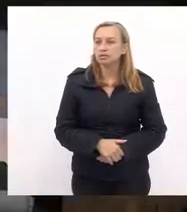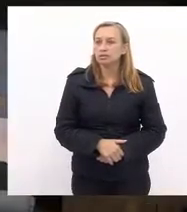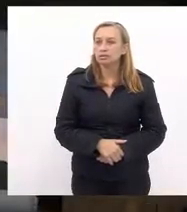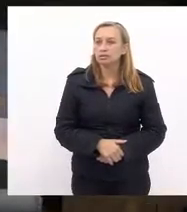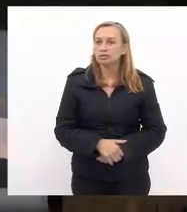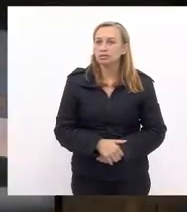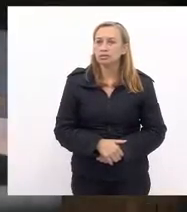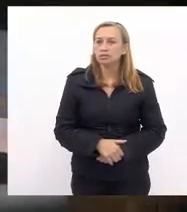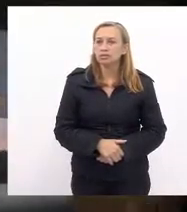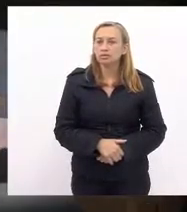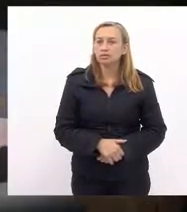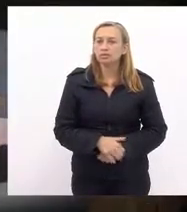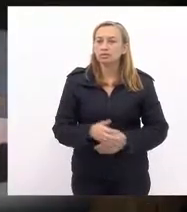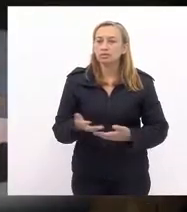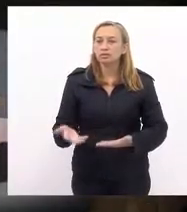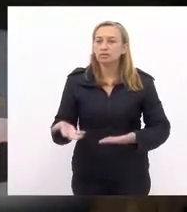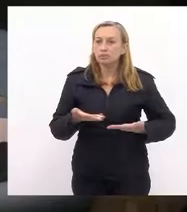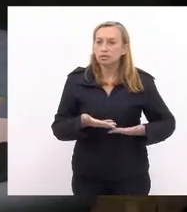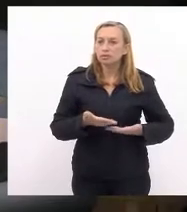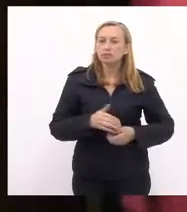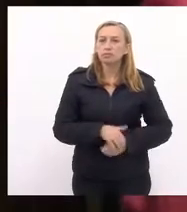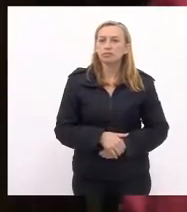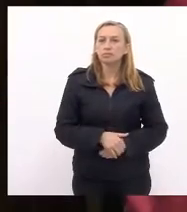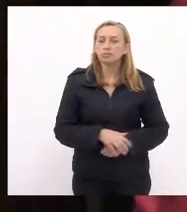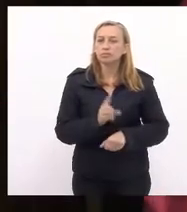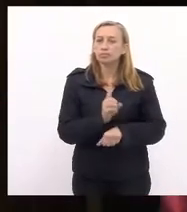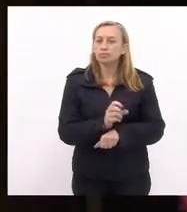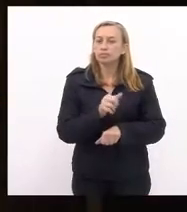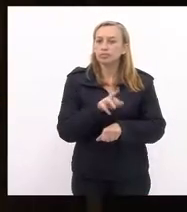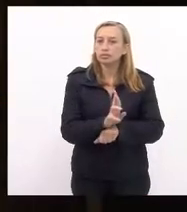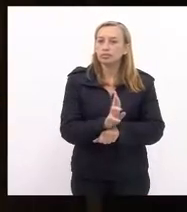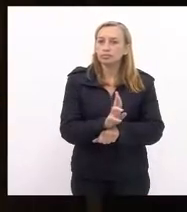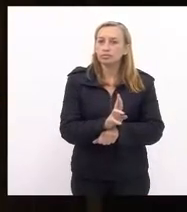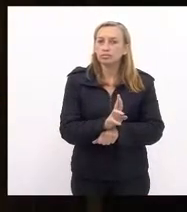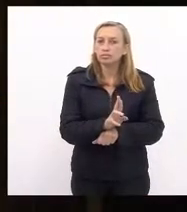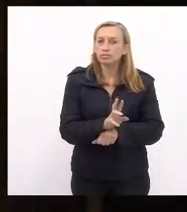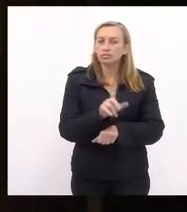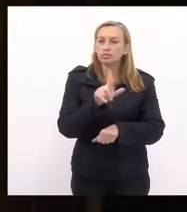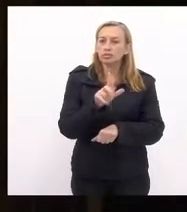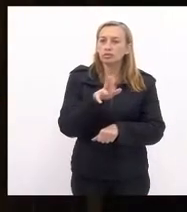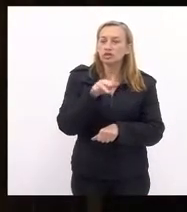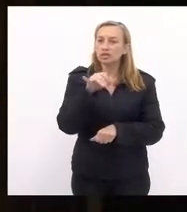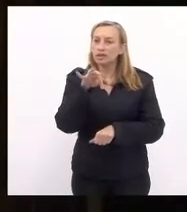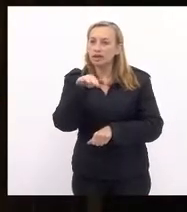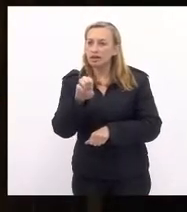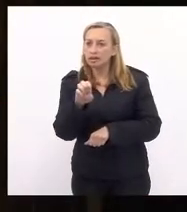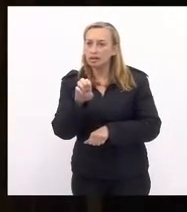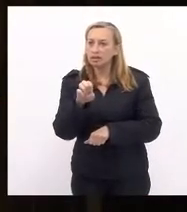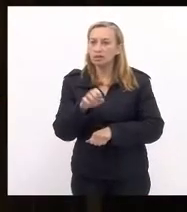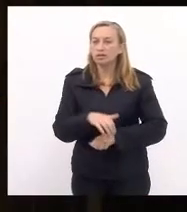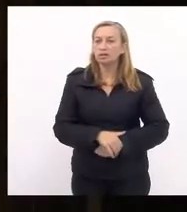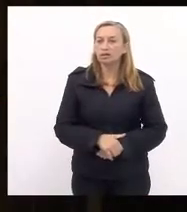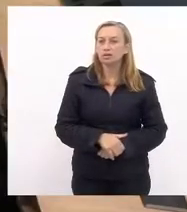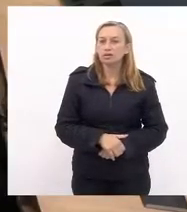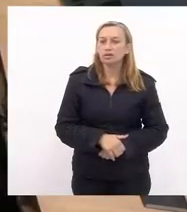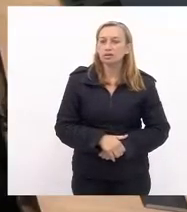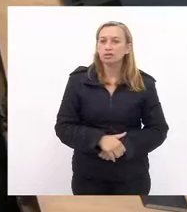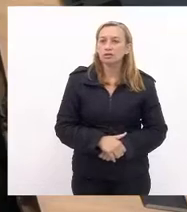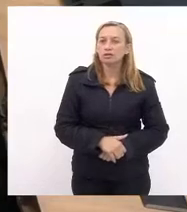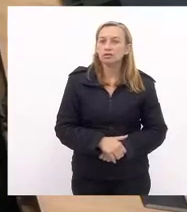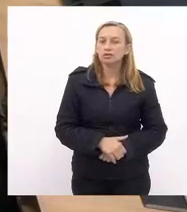Tenho a honra de chamar a excelentíssima doutora Lucineide Rodrigues Feitosa